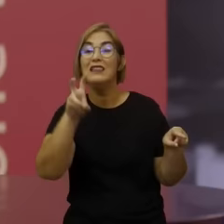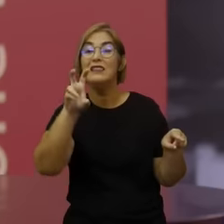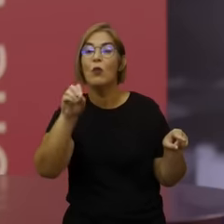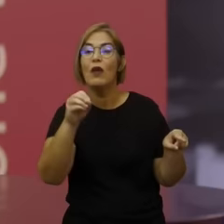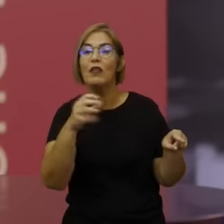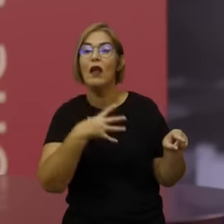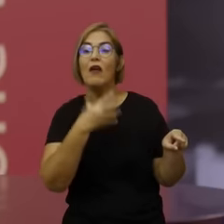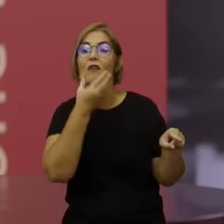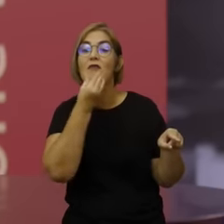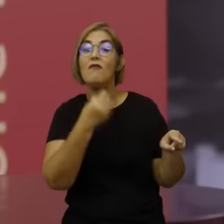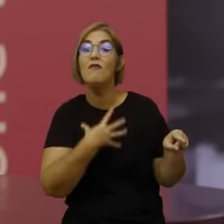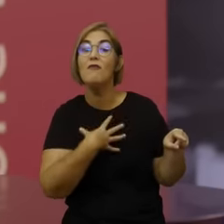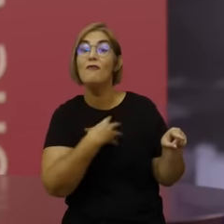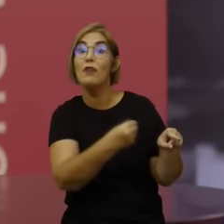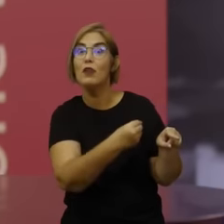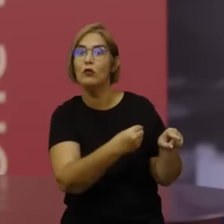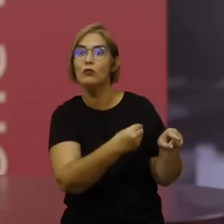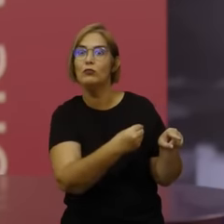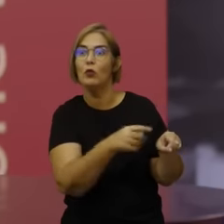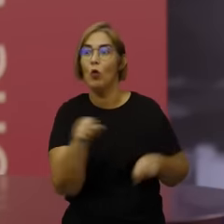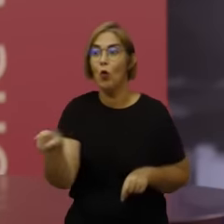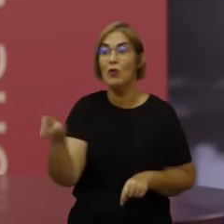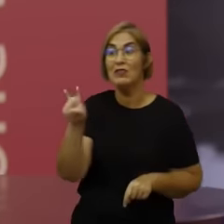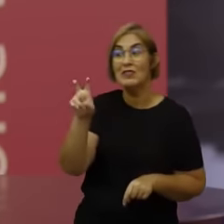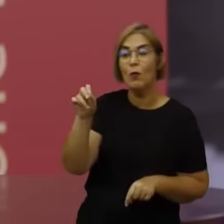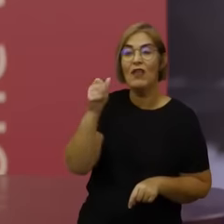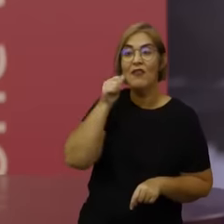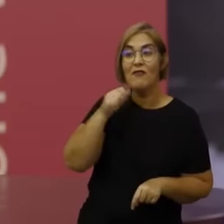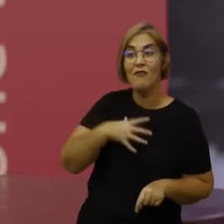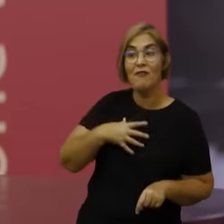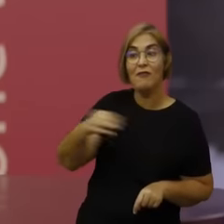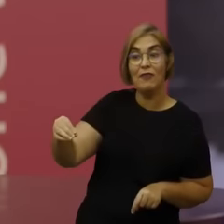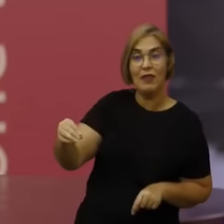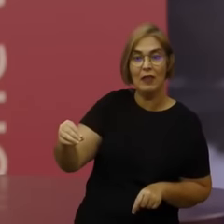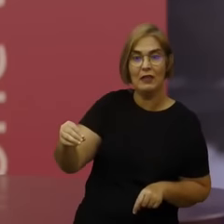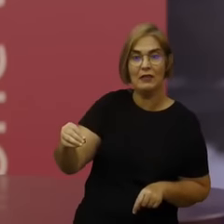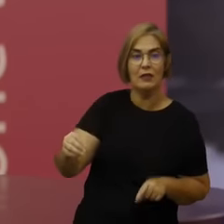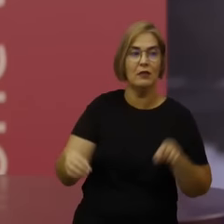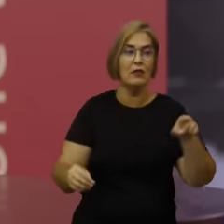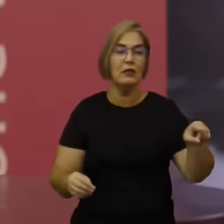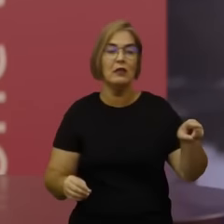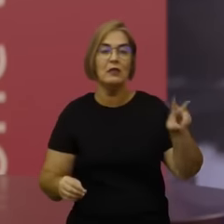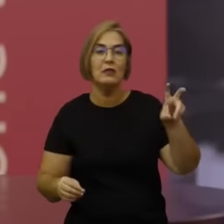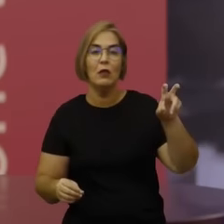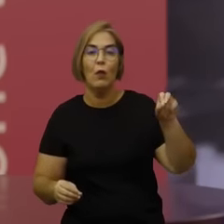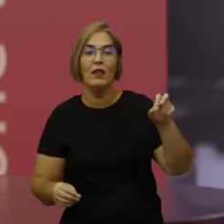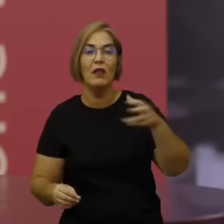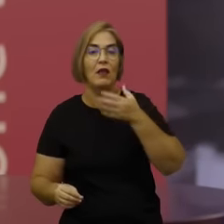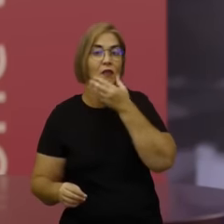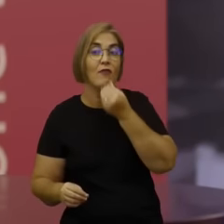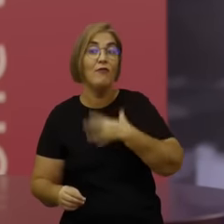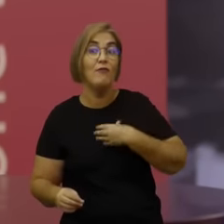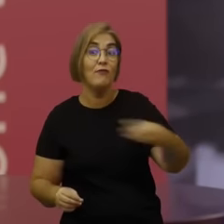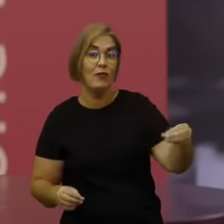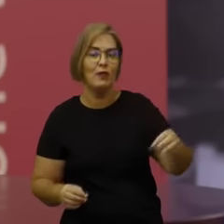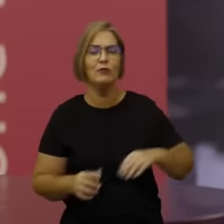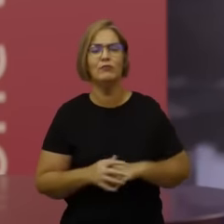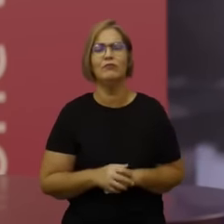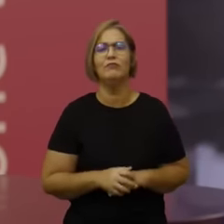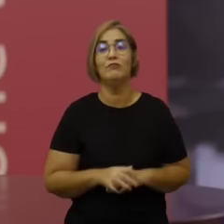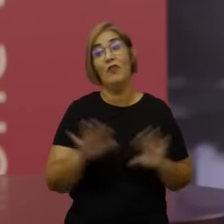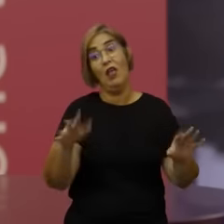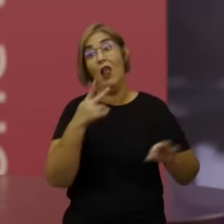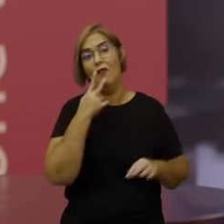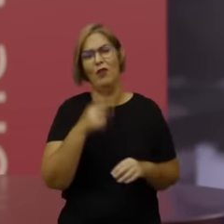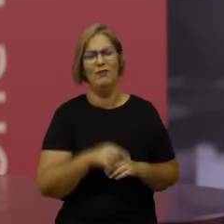Então, eh, o, eh, rei Egito diz ao seu irmão, fazendo uma pressão, bem, você tem